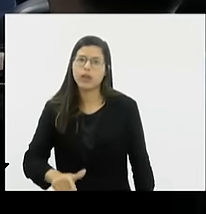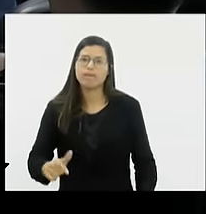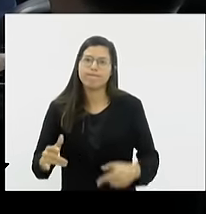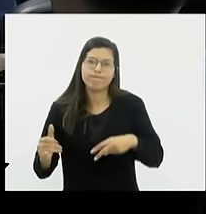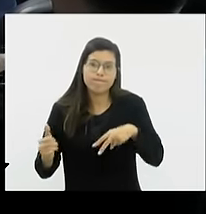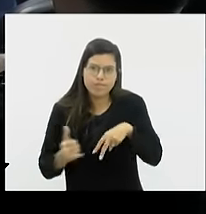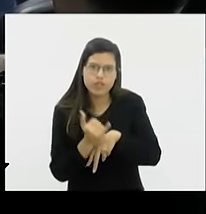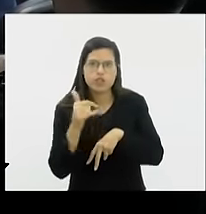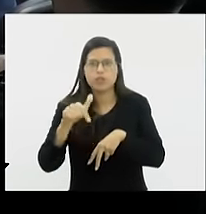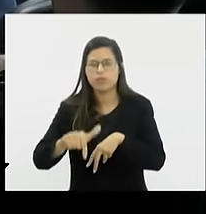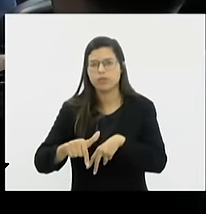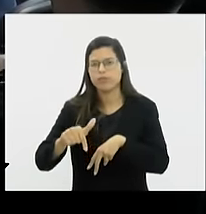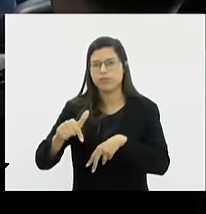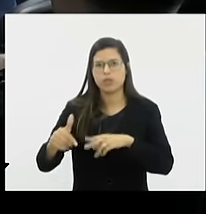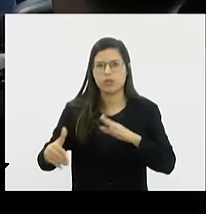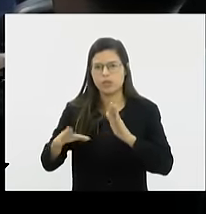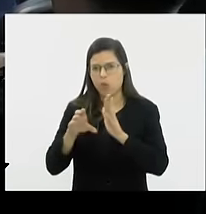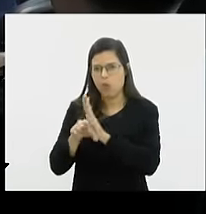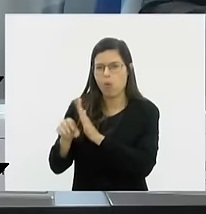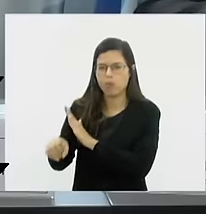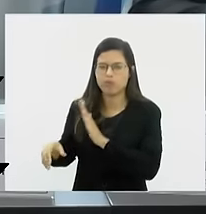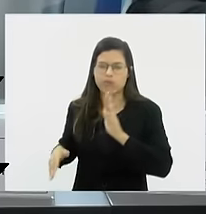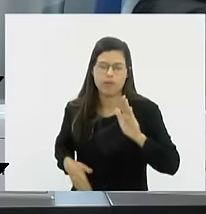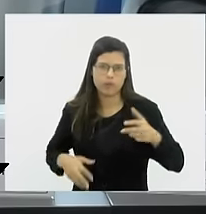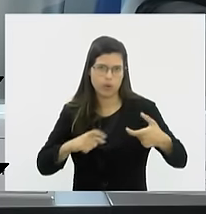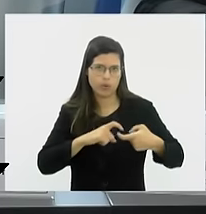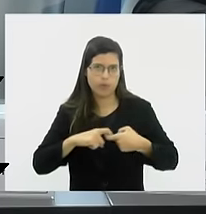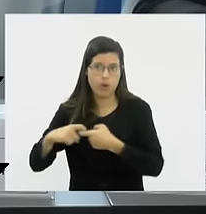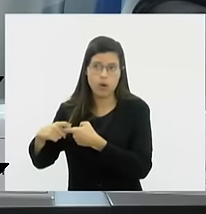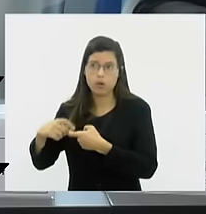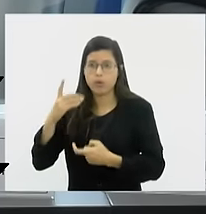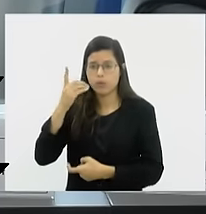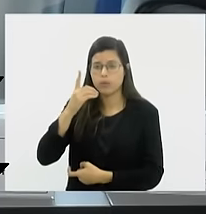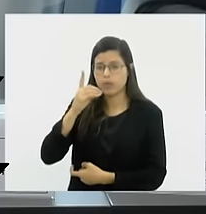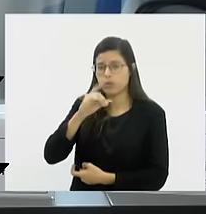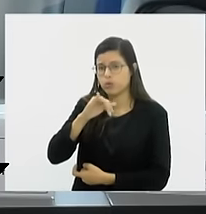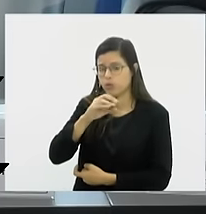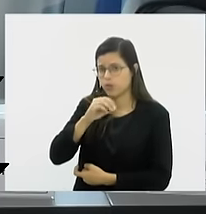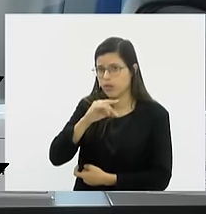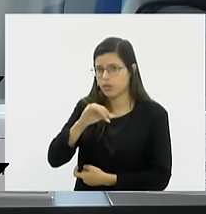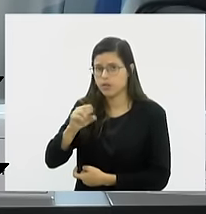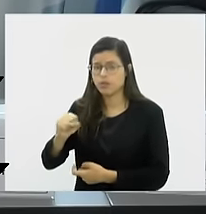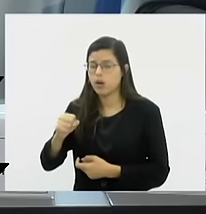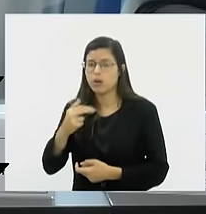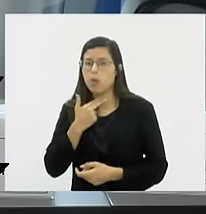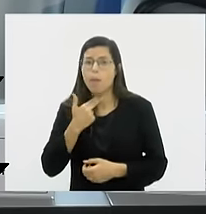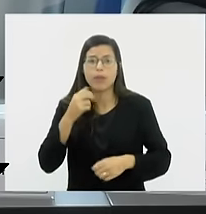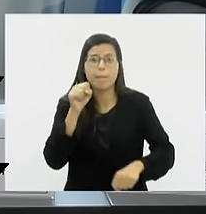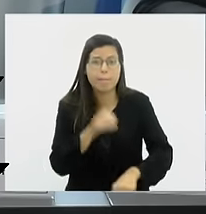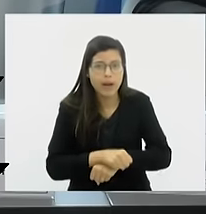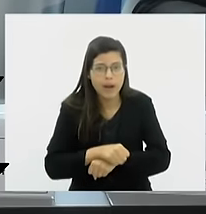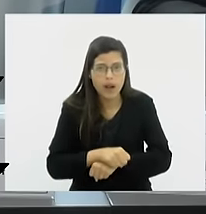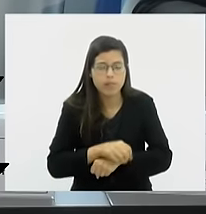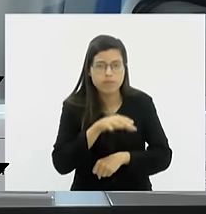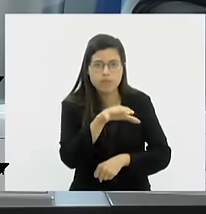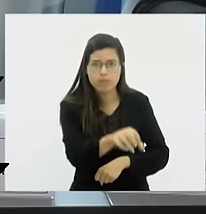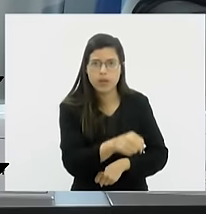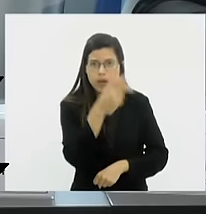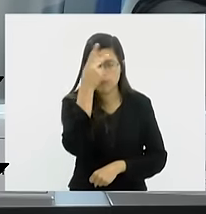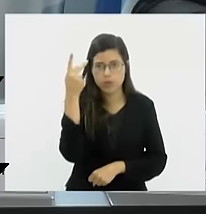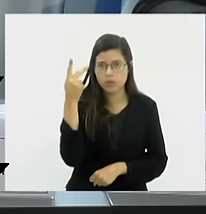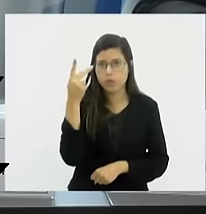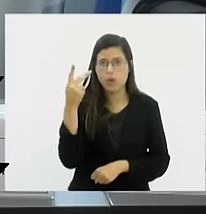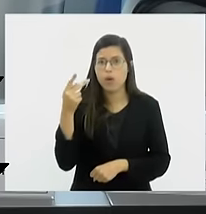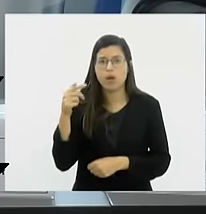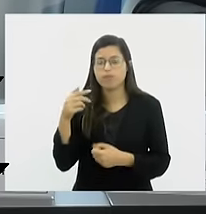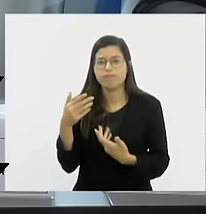No aeroporto Santos Dumont, eles não podem, deputado Dionísio, eles não podem parar para pegar e para buscar o passageiro. São impedidos pelo prefeito Eduardo Paes de operar. Você vai em